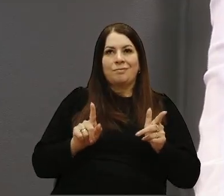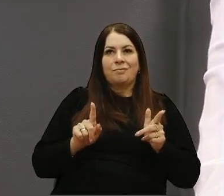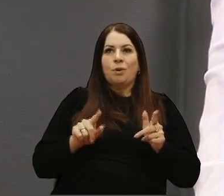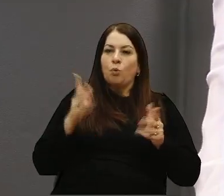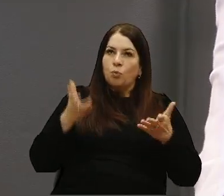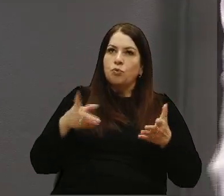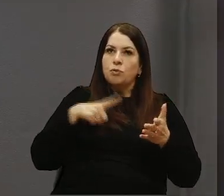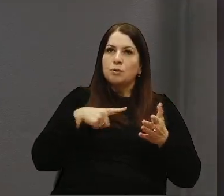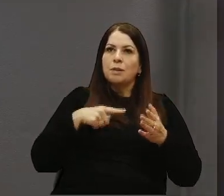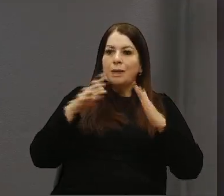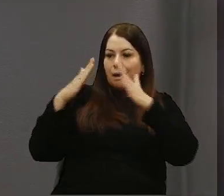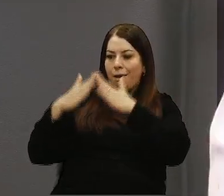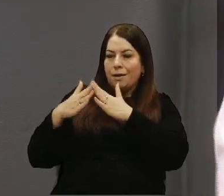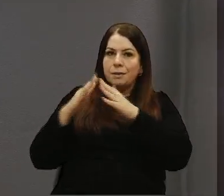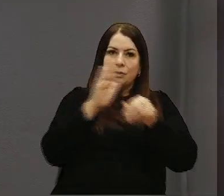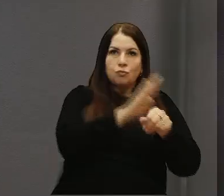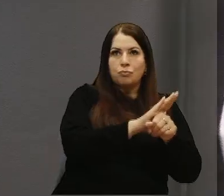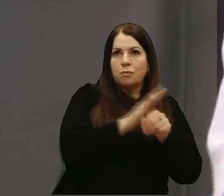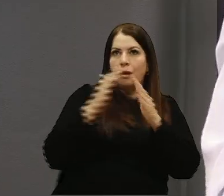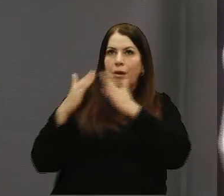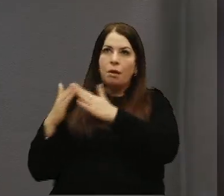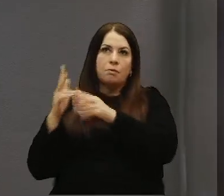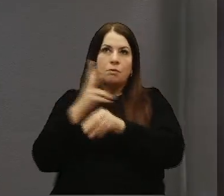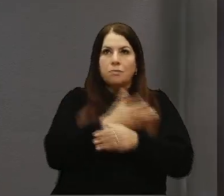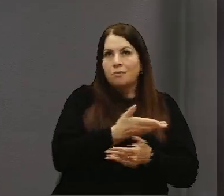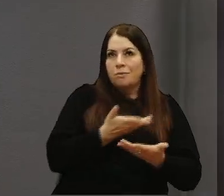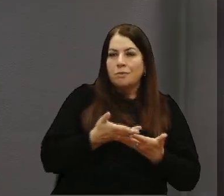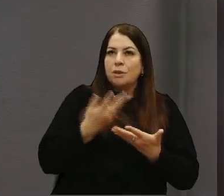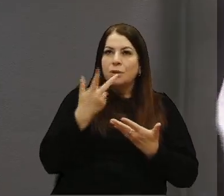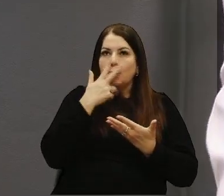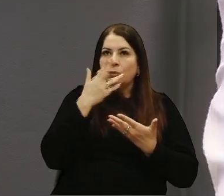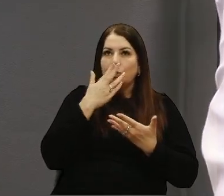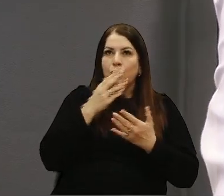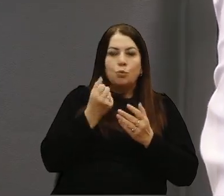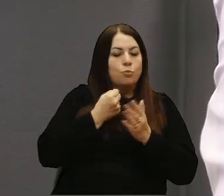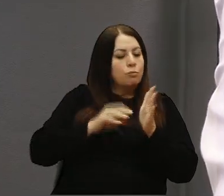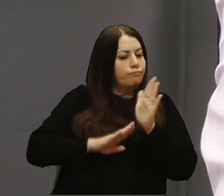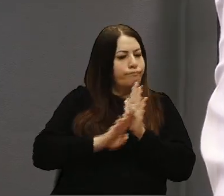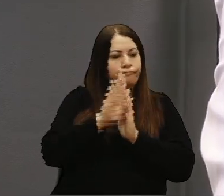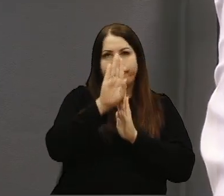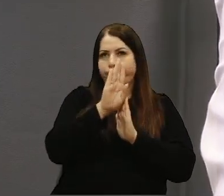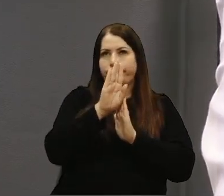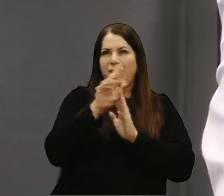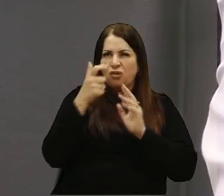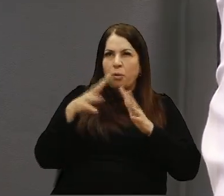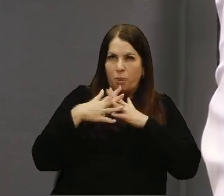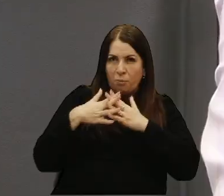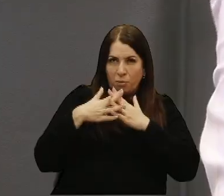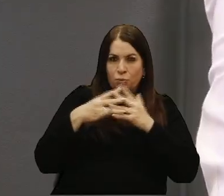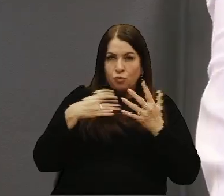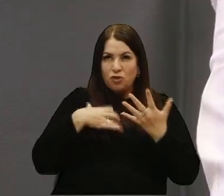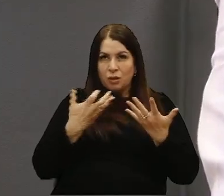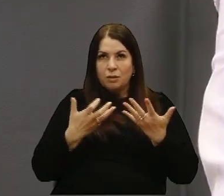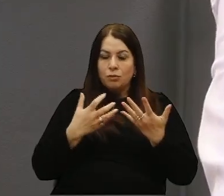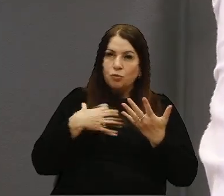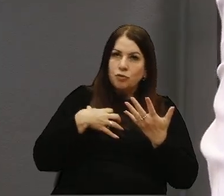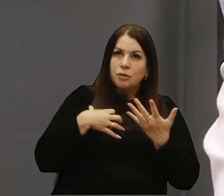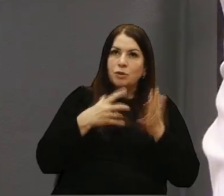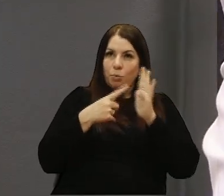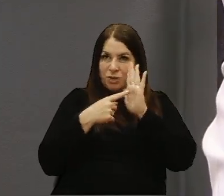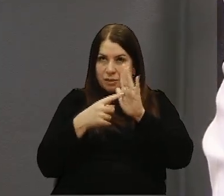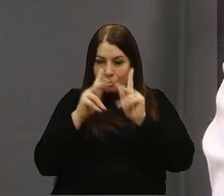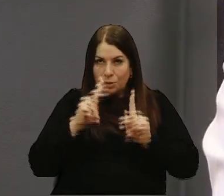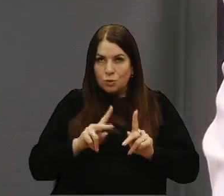tem hoje são abrigos e auxílios. Isso é as mesmas coisas. E o número só cresce. O pessoal acha polêmico a nossa maneira, ou o jeito que eu mostrava, as